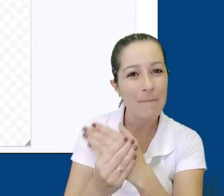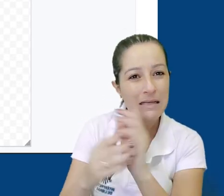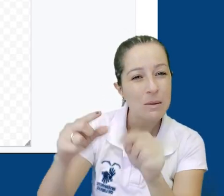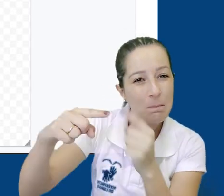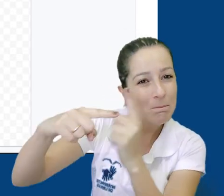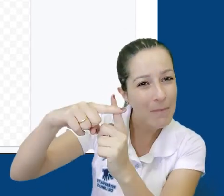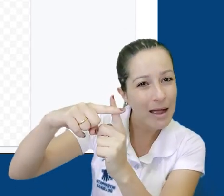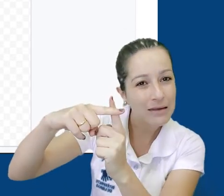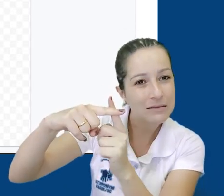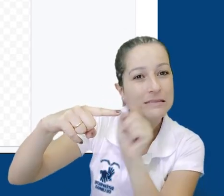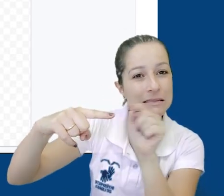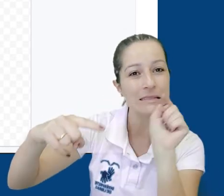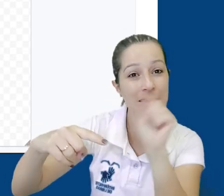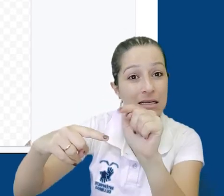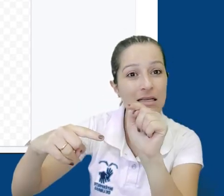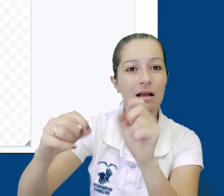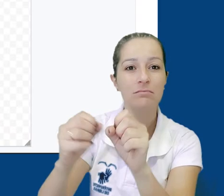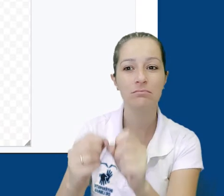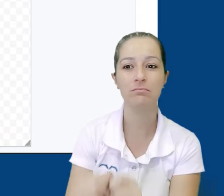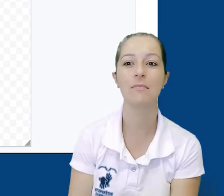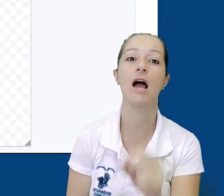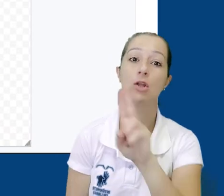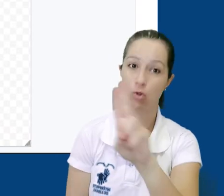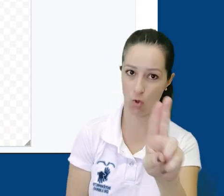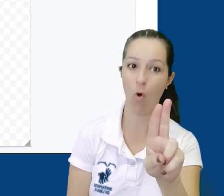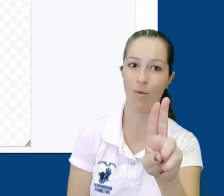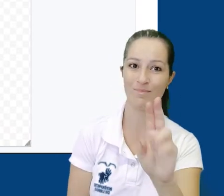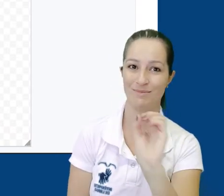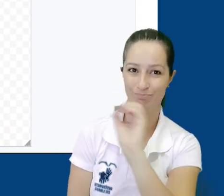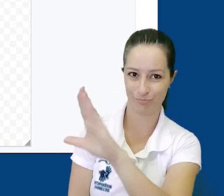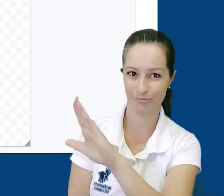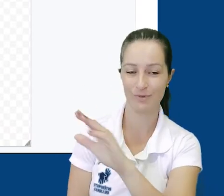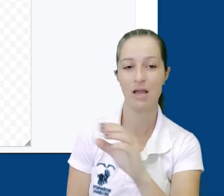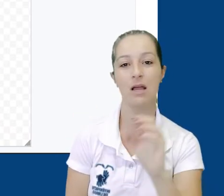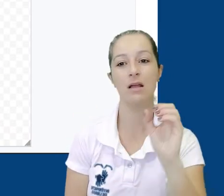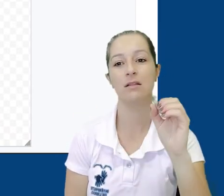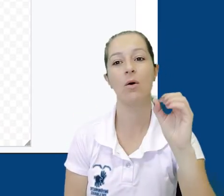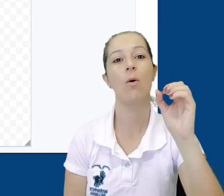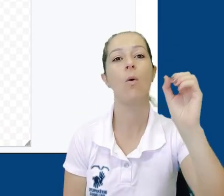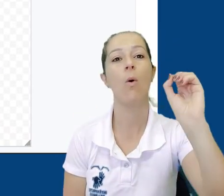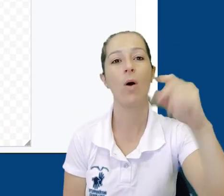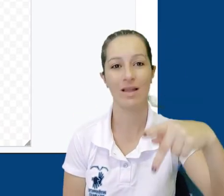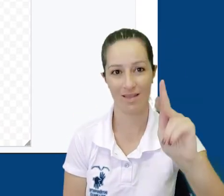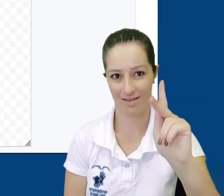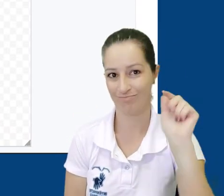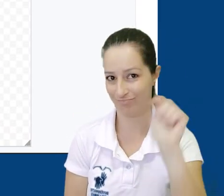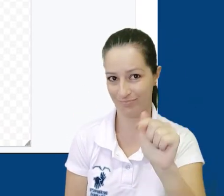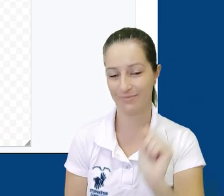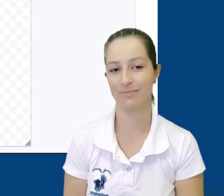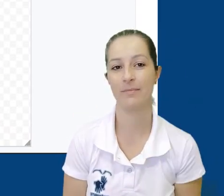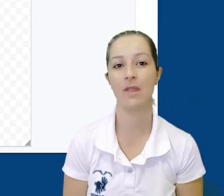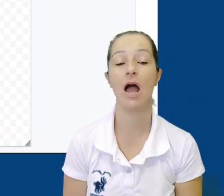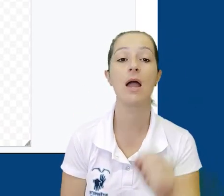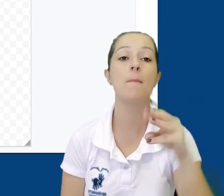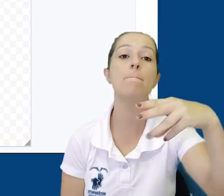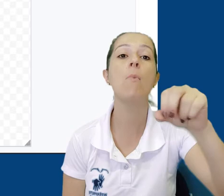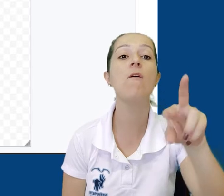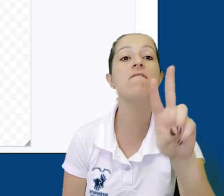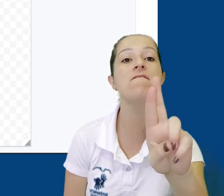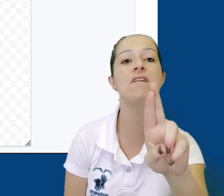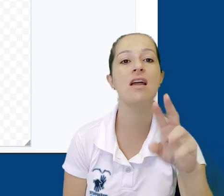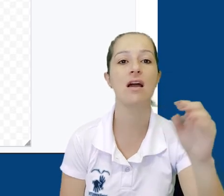temos uma pasta com o símbolo de adição clicamos nela não víamos a pasta e apertamos entre agora